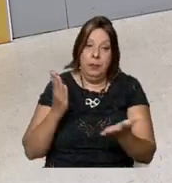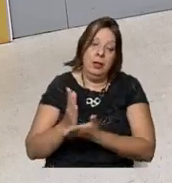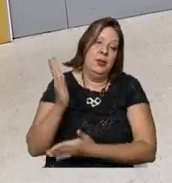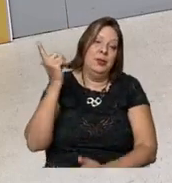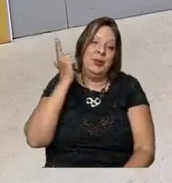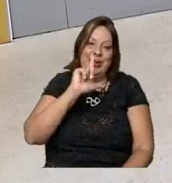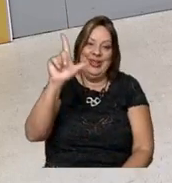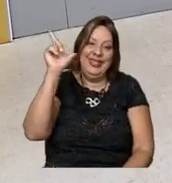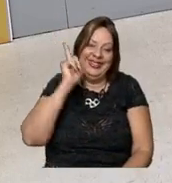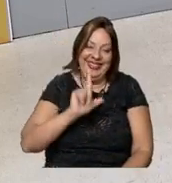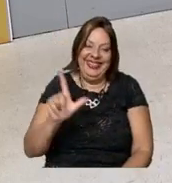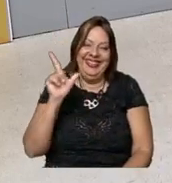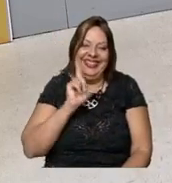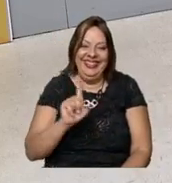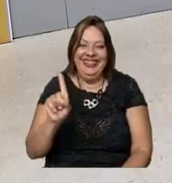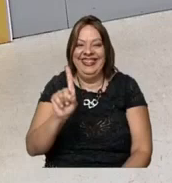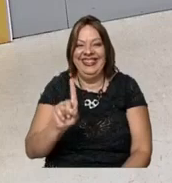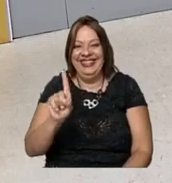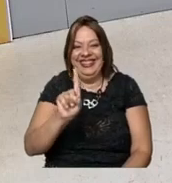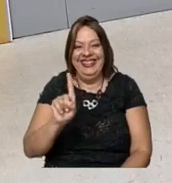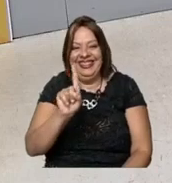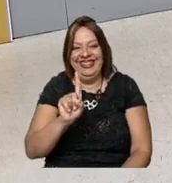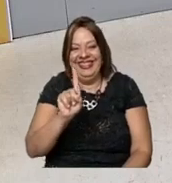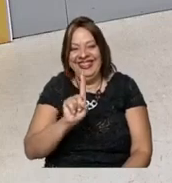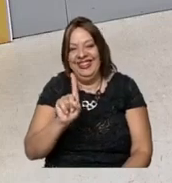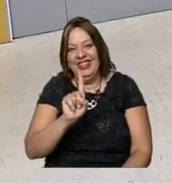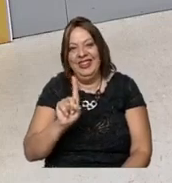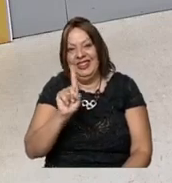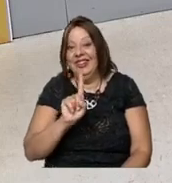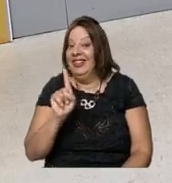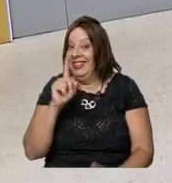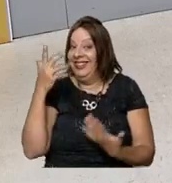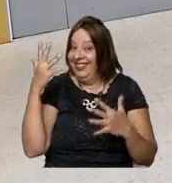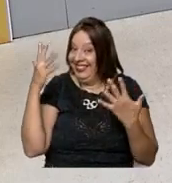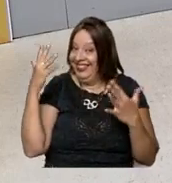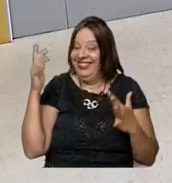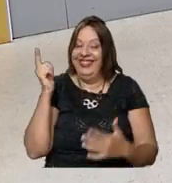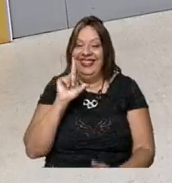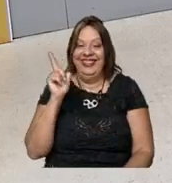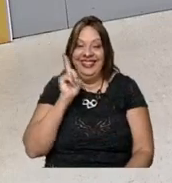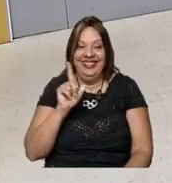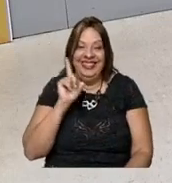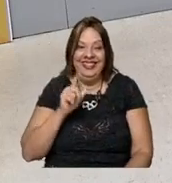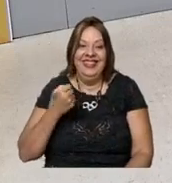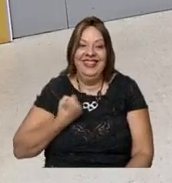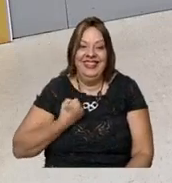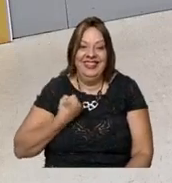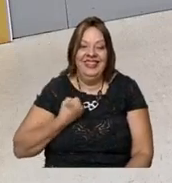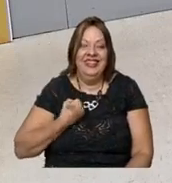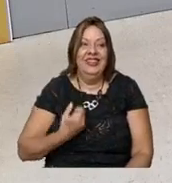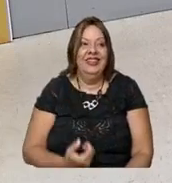19 decidiu! O 19 decidiu, tá decidido!